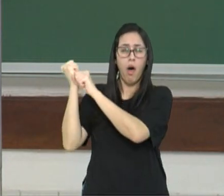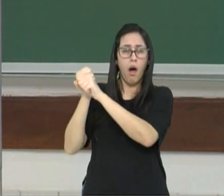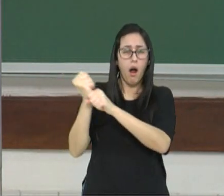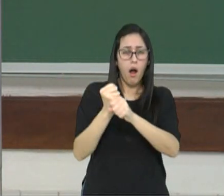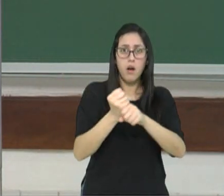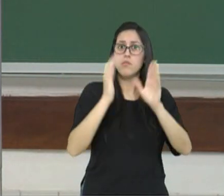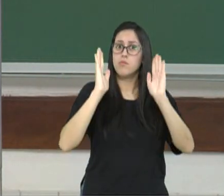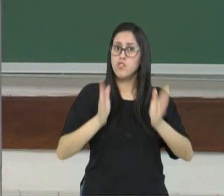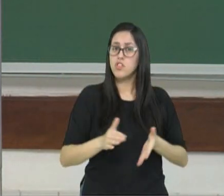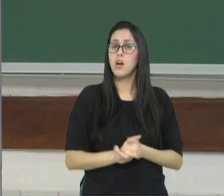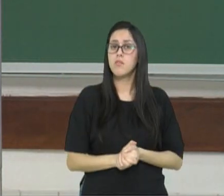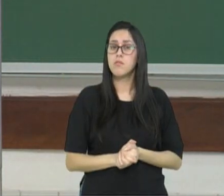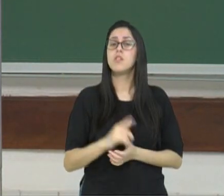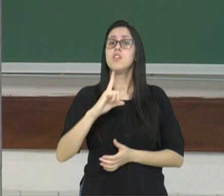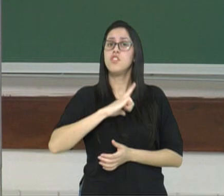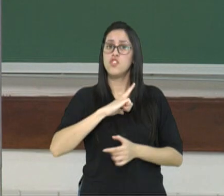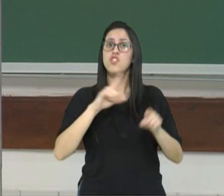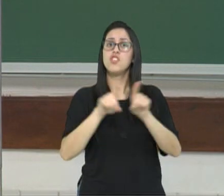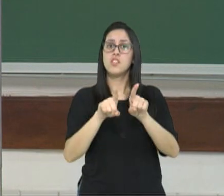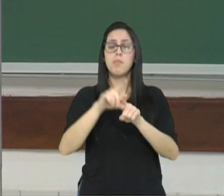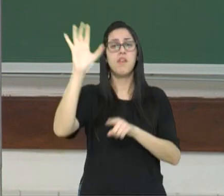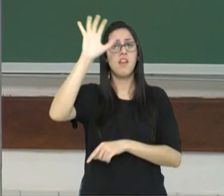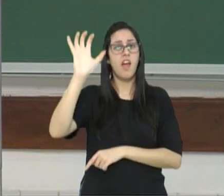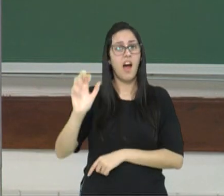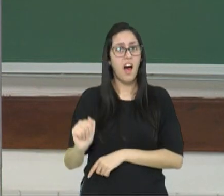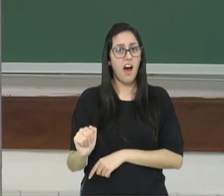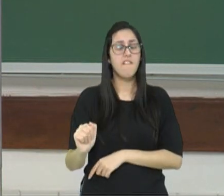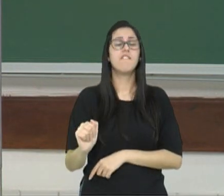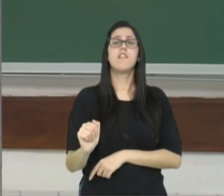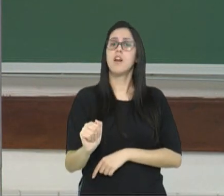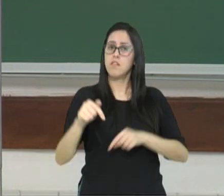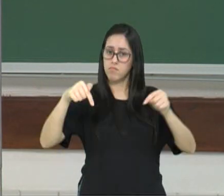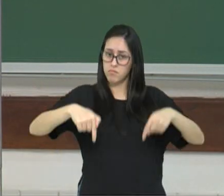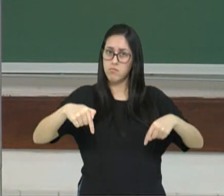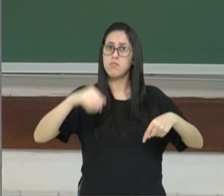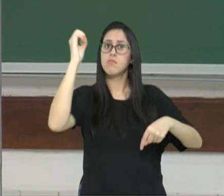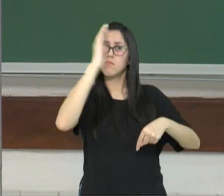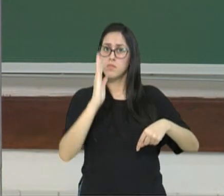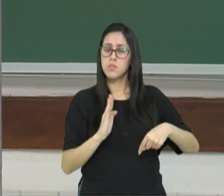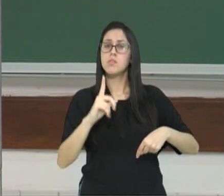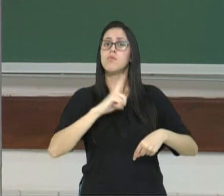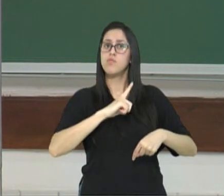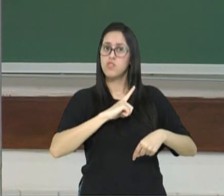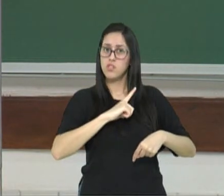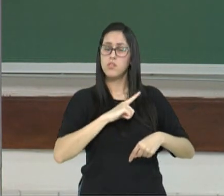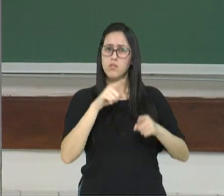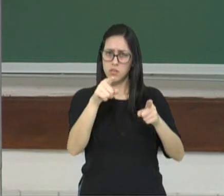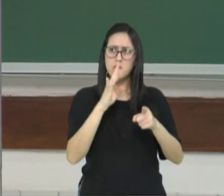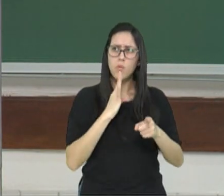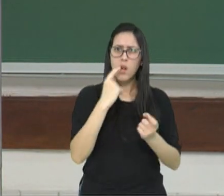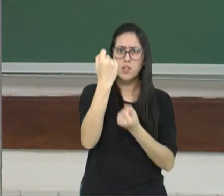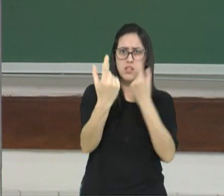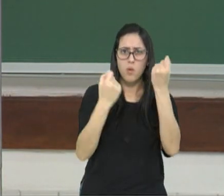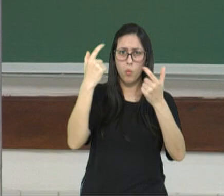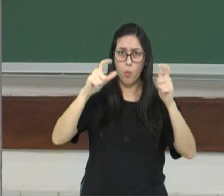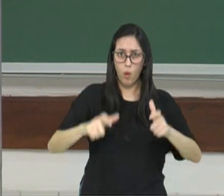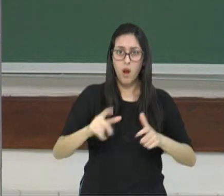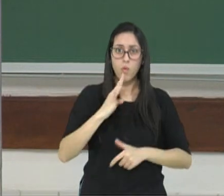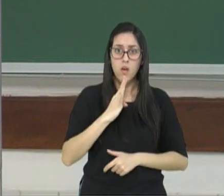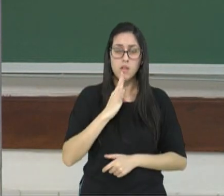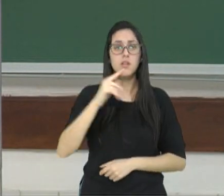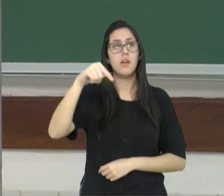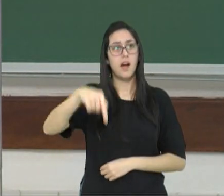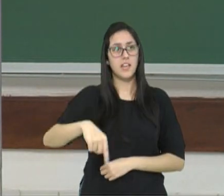mão de obra escrava africana não foi usada em todo o território brasileiro? Quantos monumentos você conhece disso? Bom, em